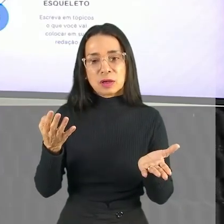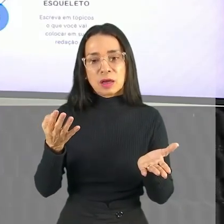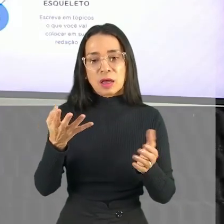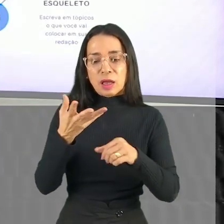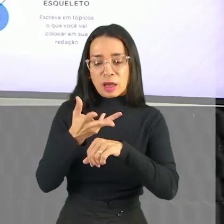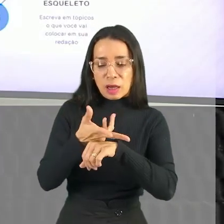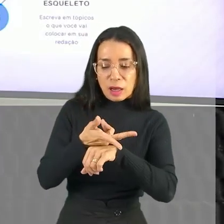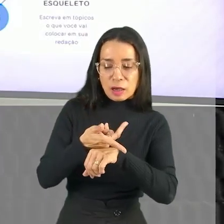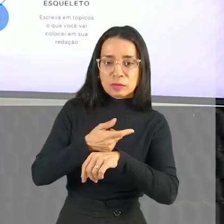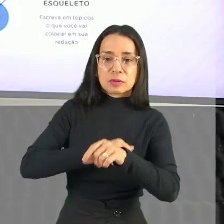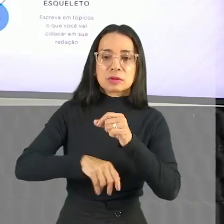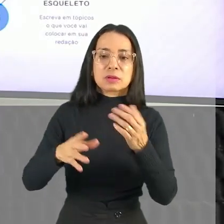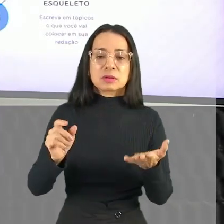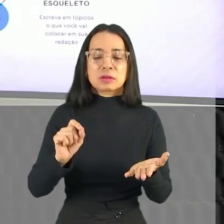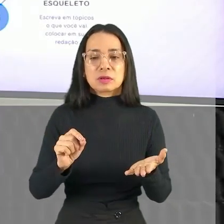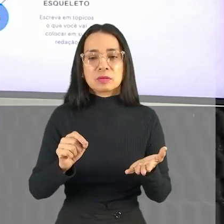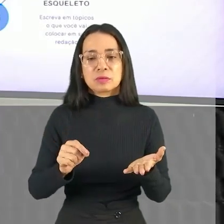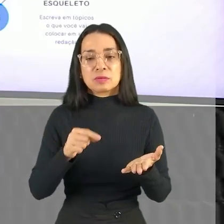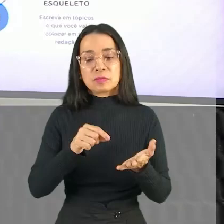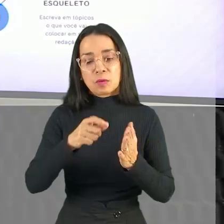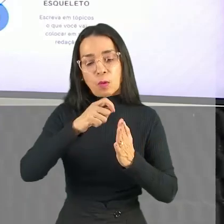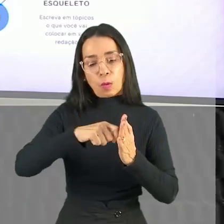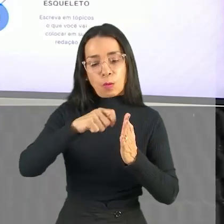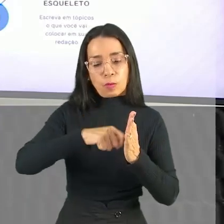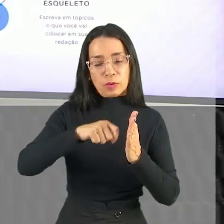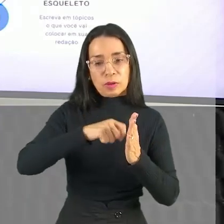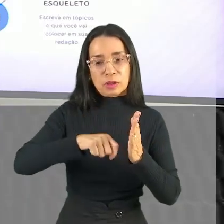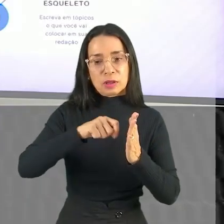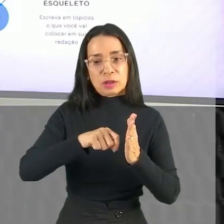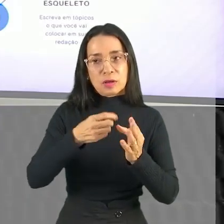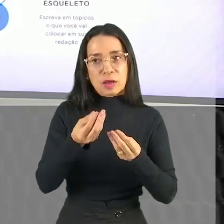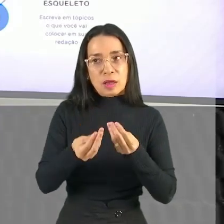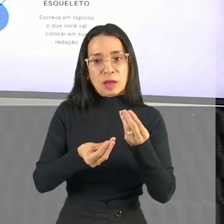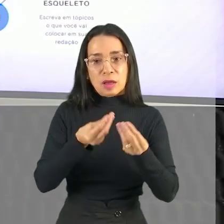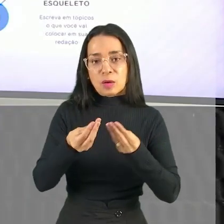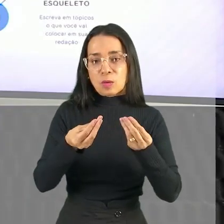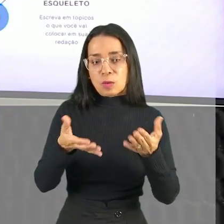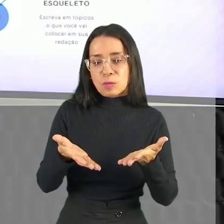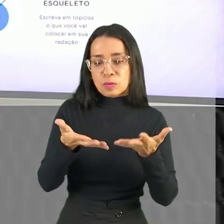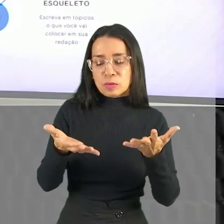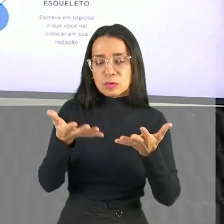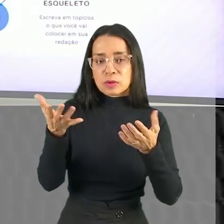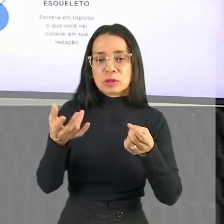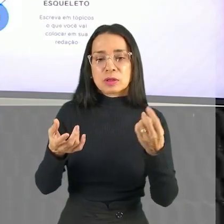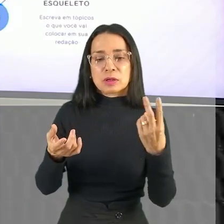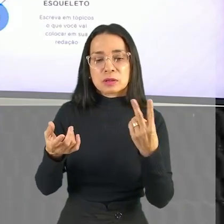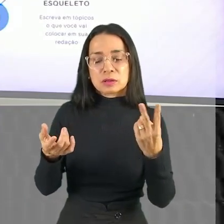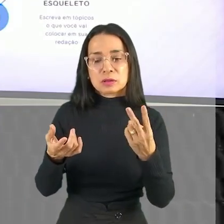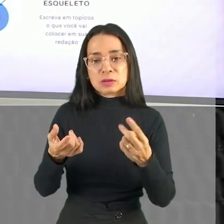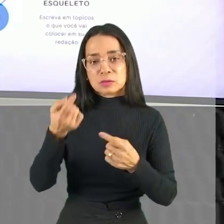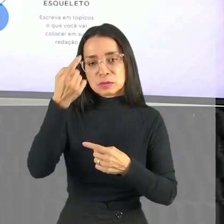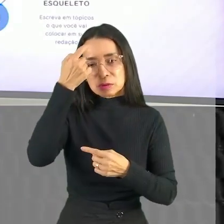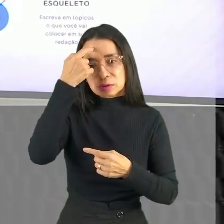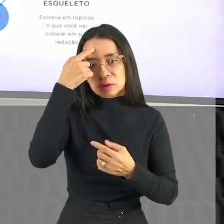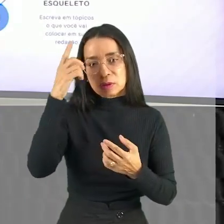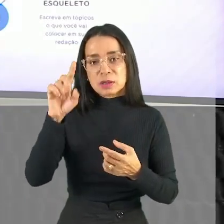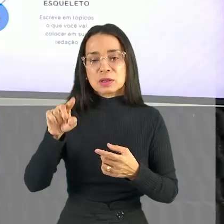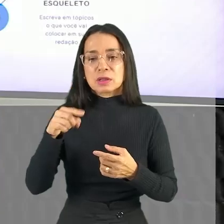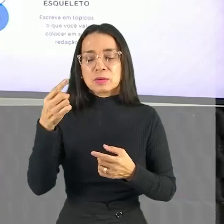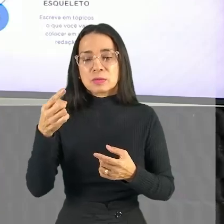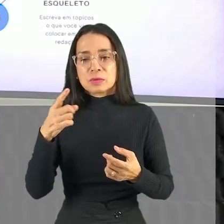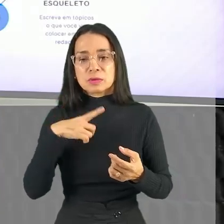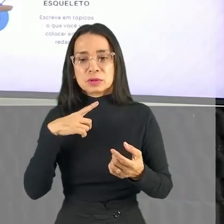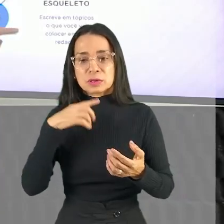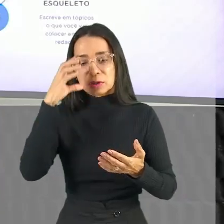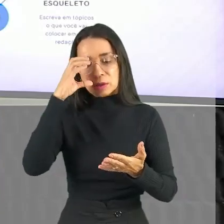vou traçar ali formas de sustentar essas 2 ideias. Depois, você vai colocar ali a tese, que são os